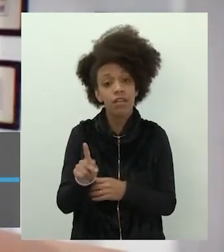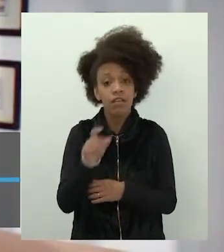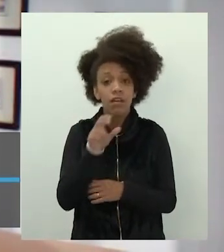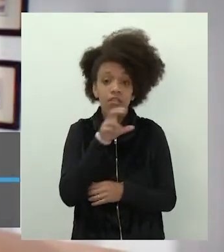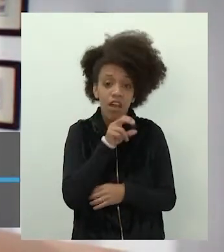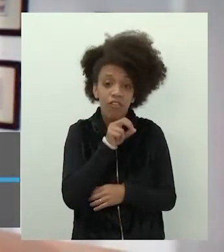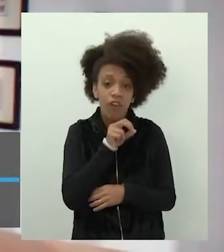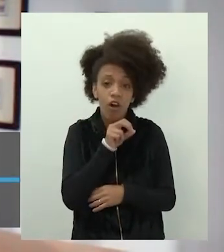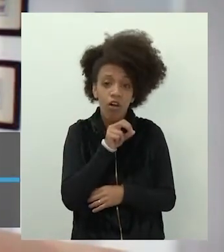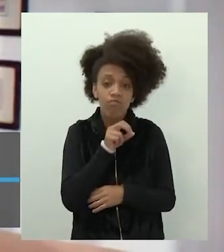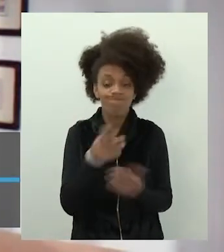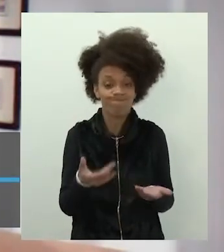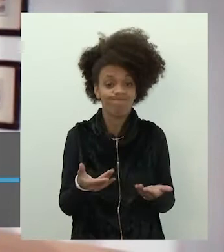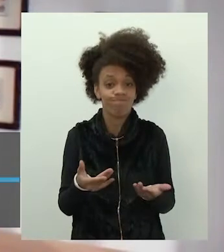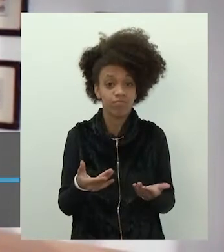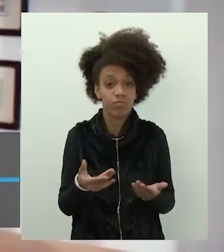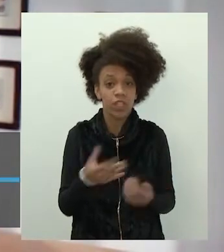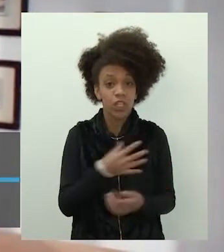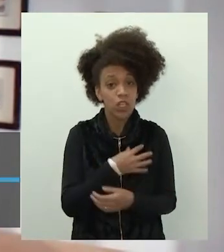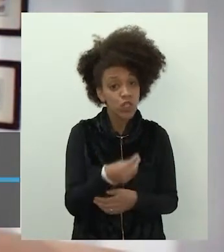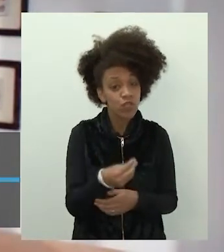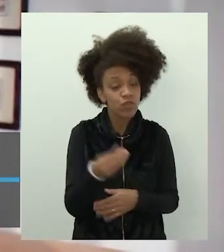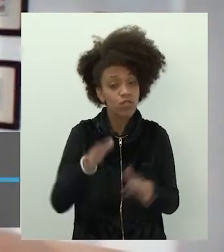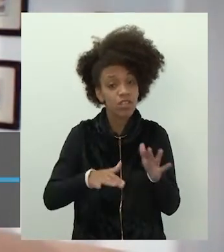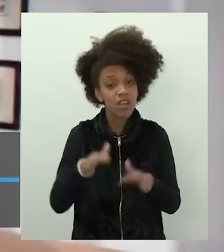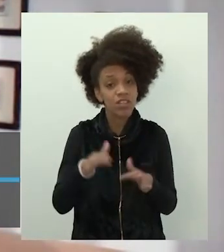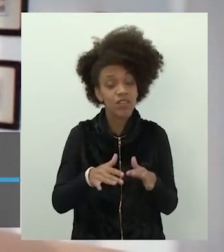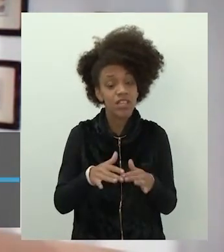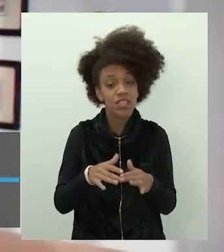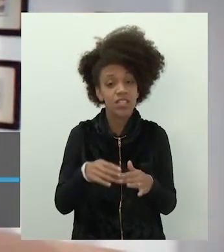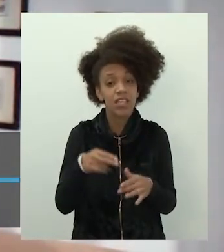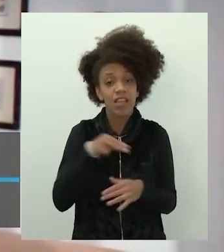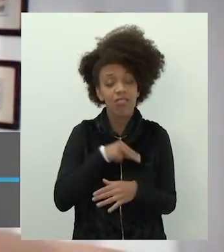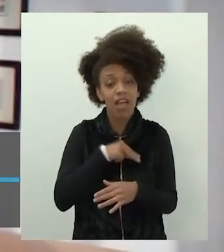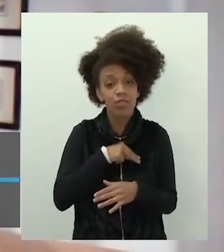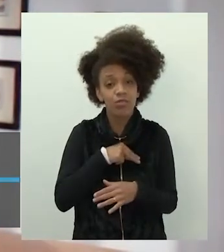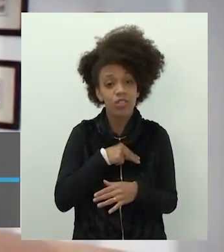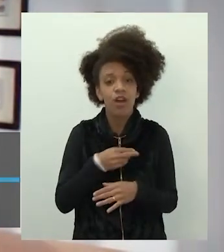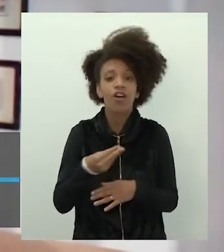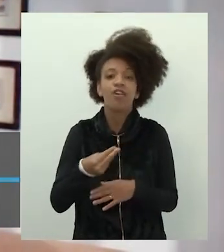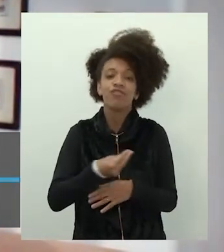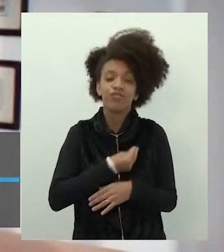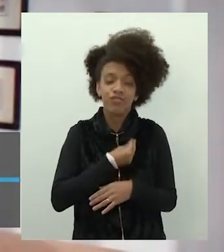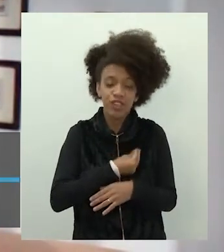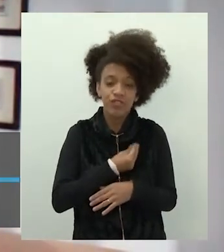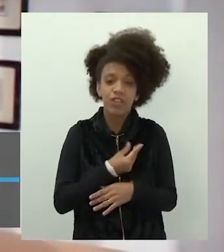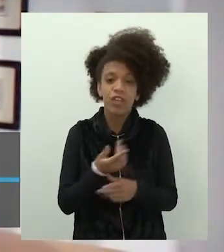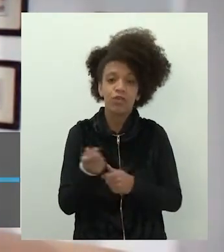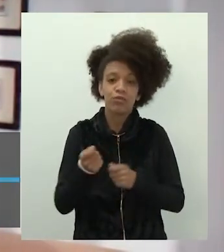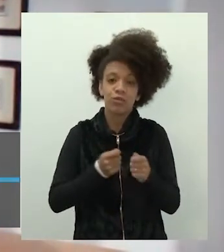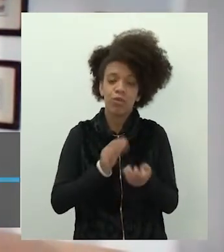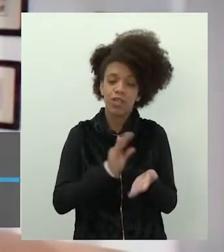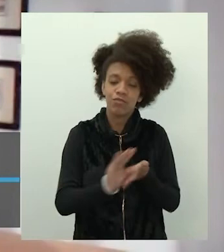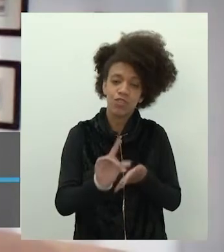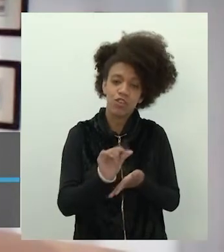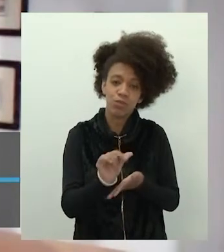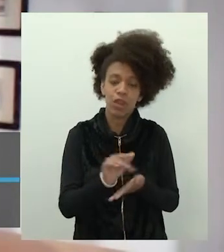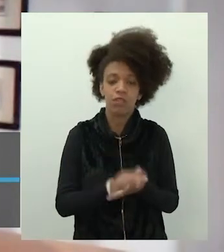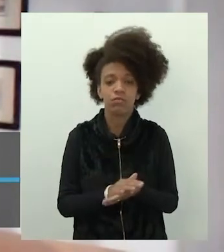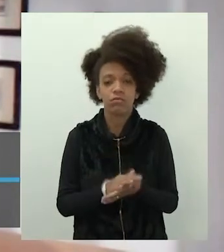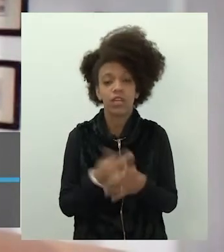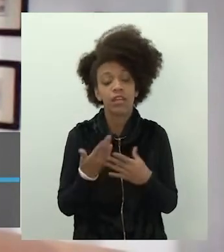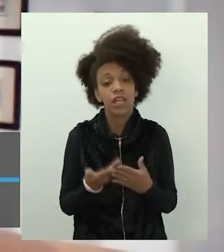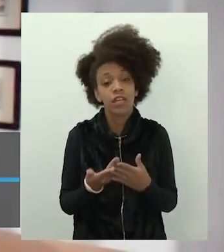do avô, e os filhos e muitas vezes netos vivem com esse recurso. Então,